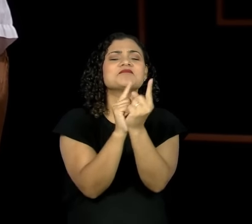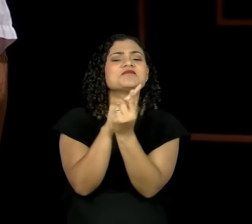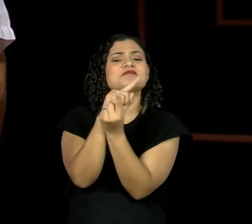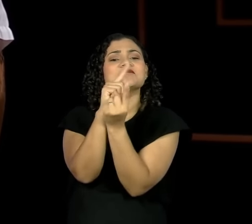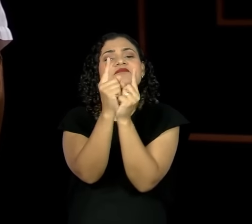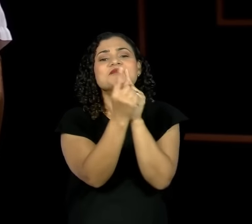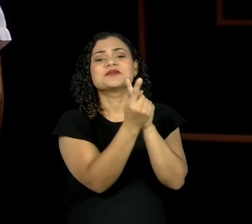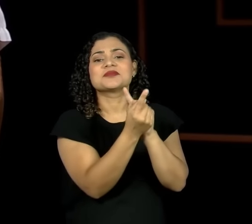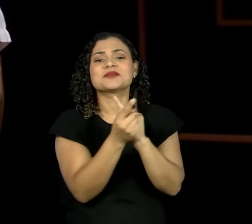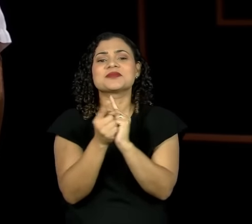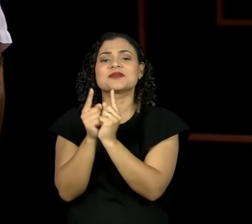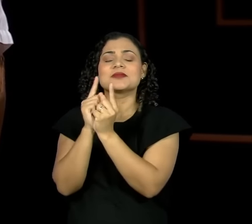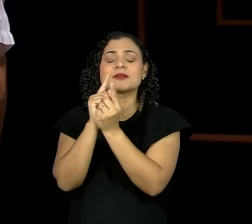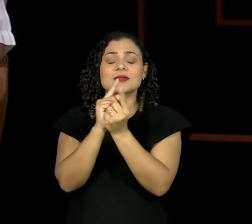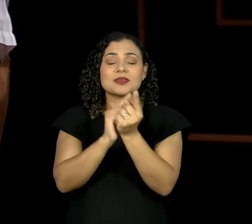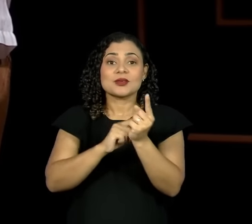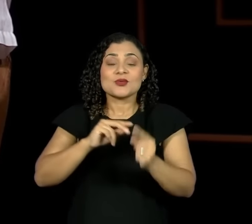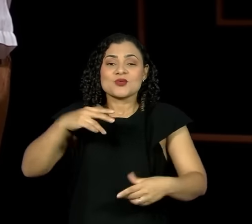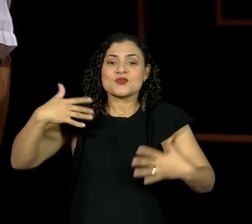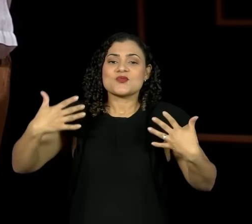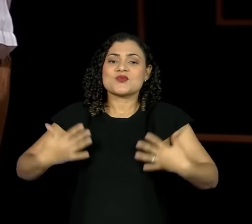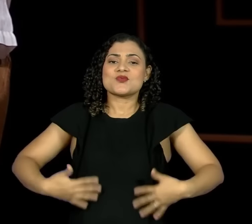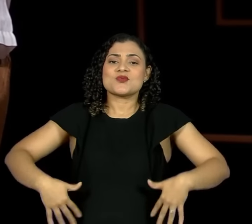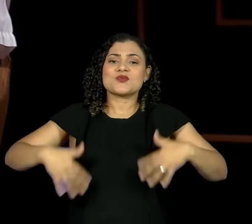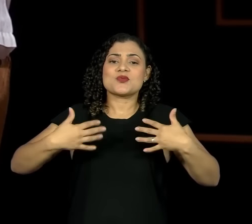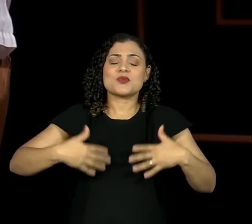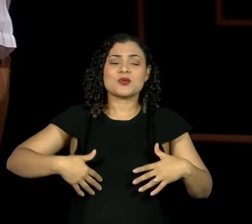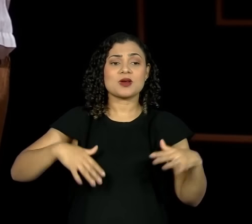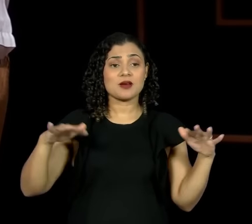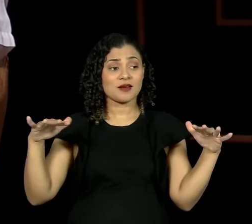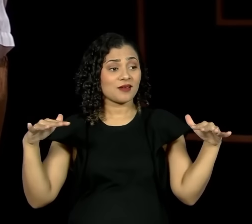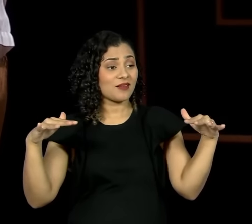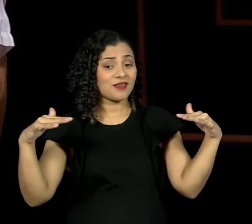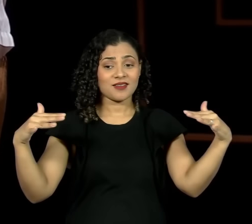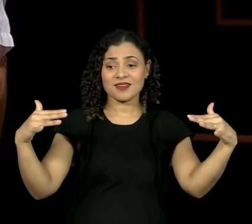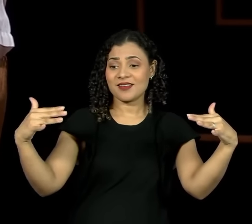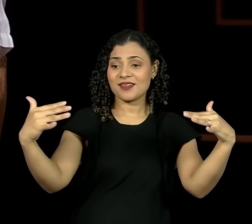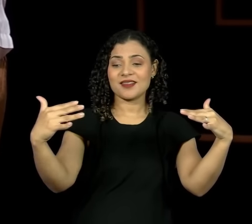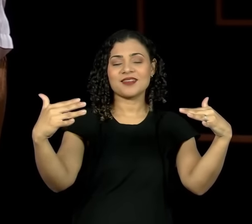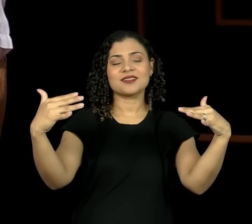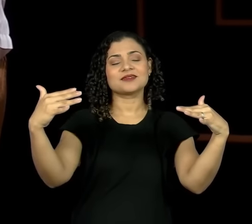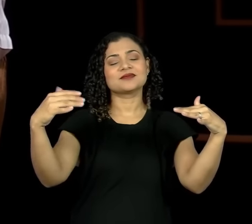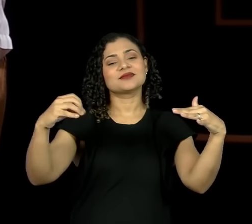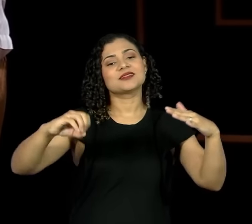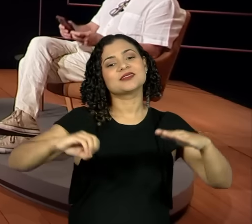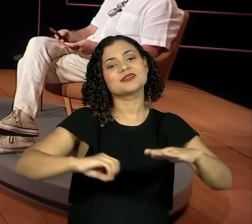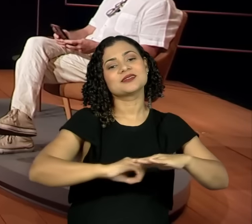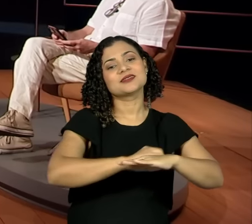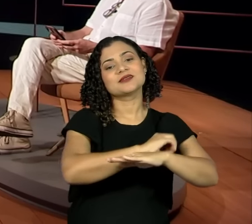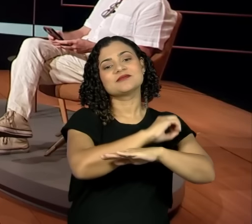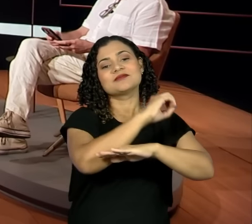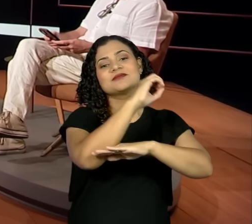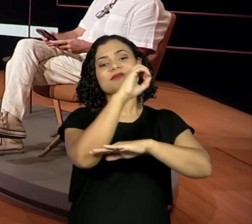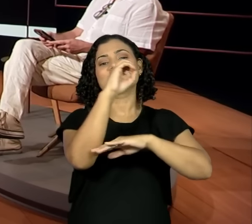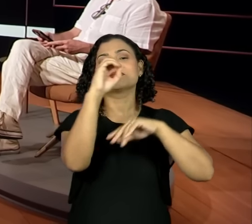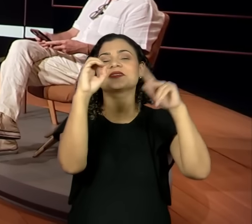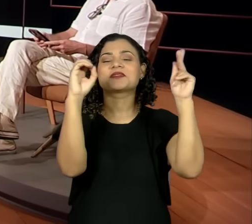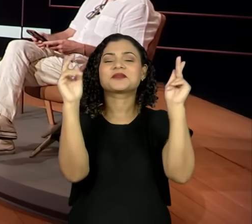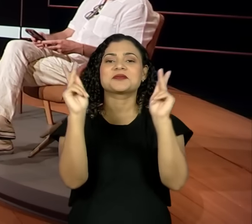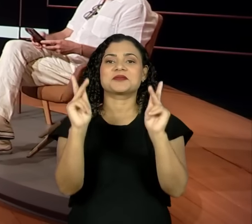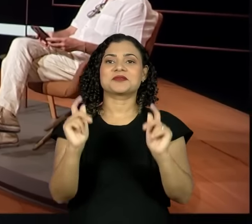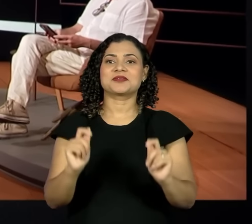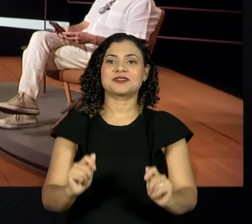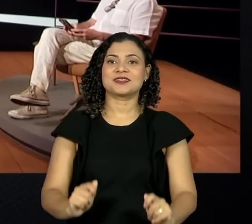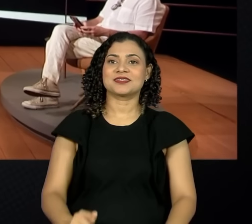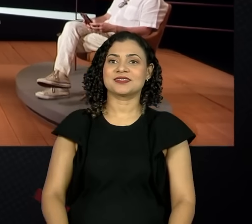Como não se ouvia mais que o mundo compreendeu e o dia amanheceu em pazinha Chico